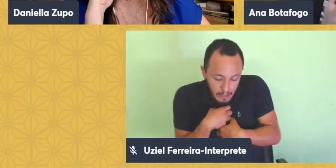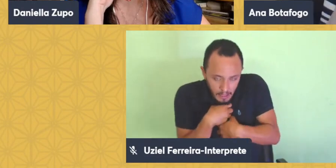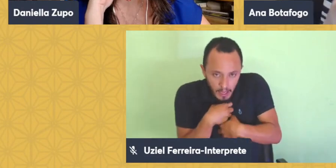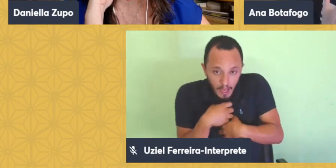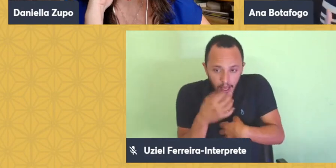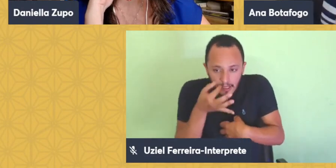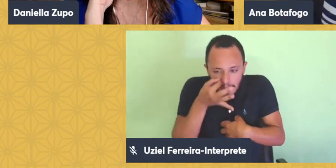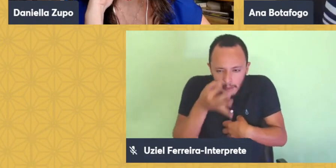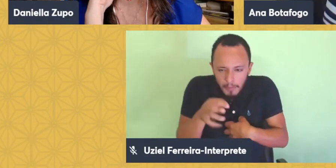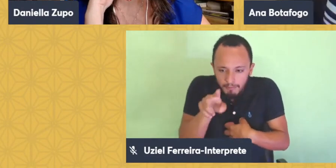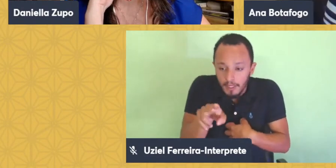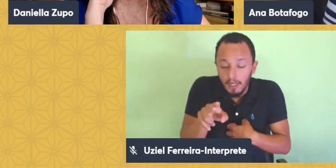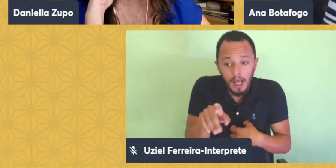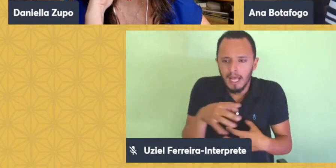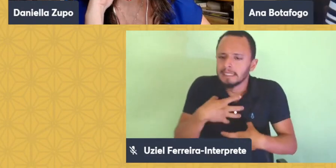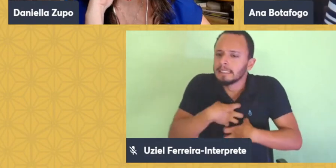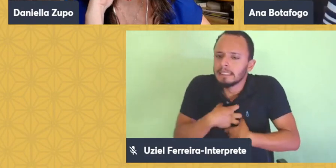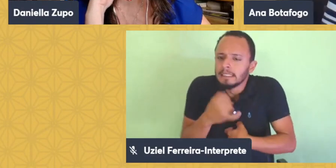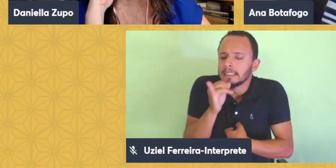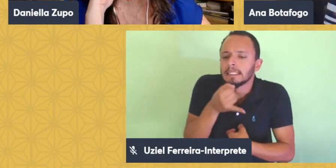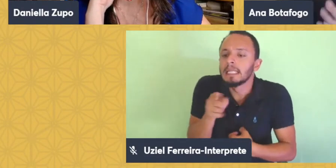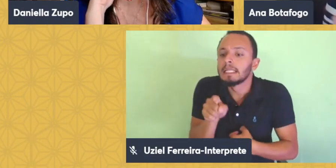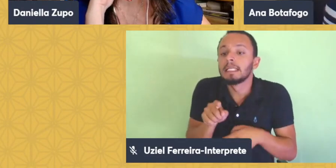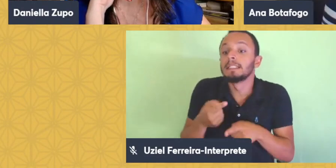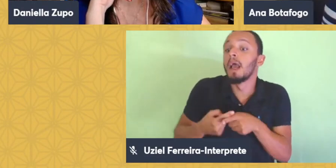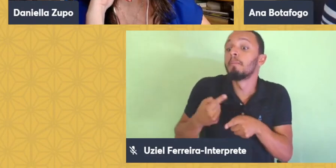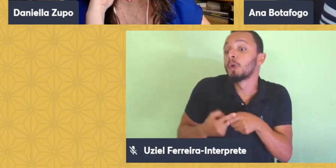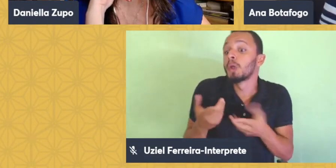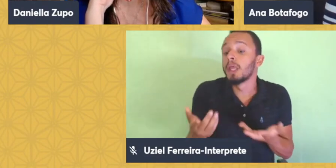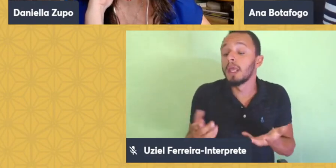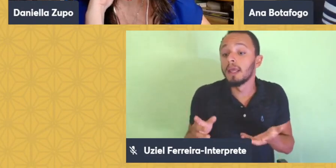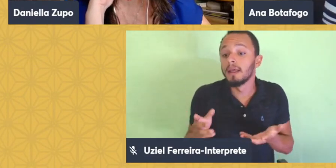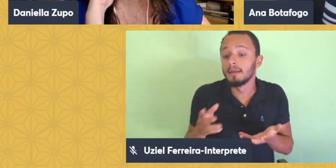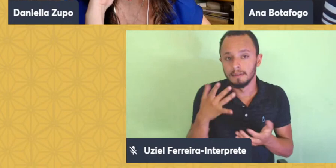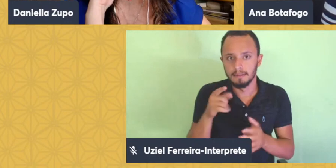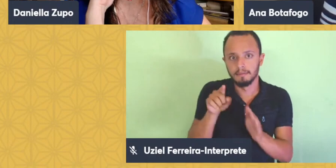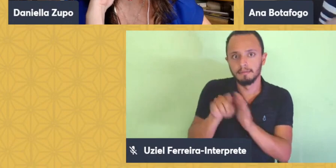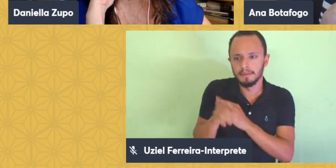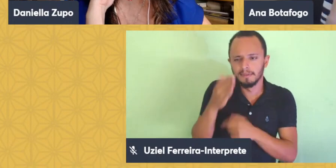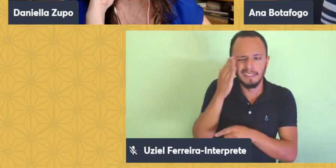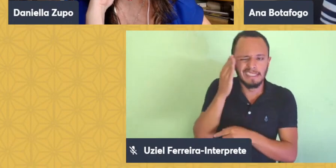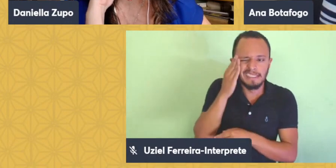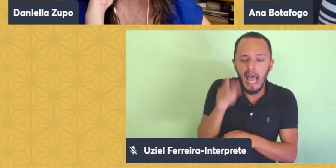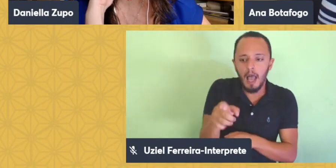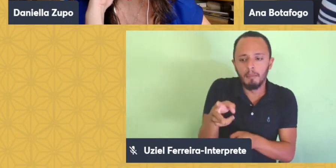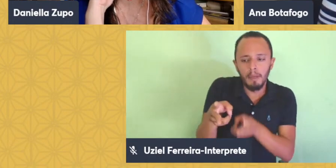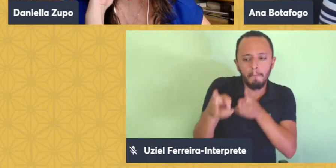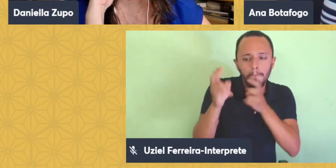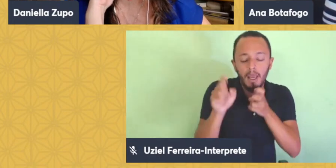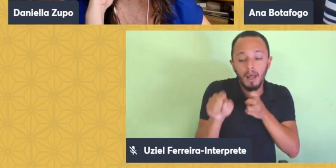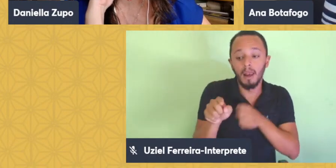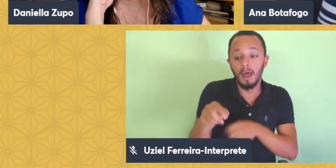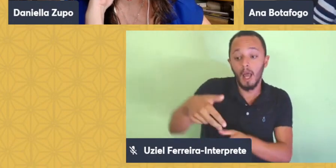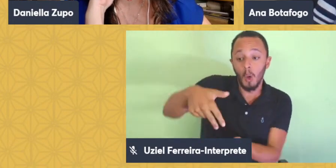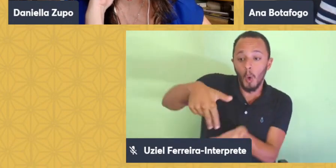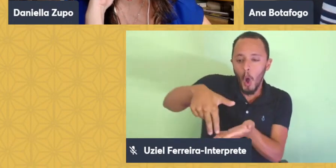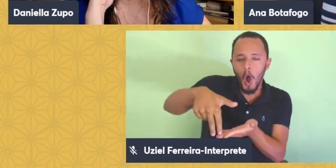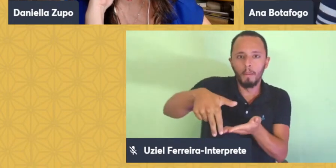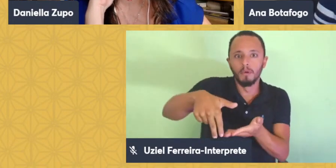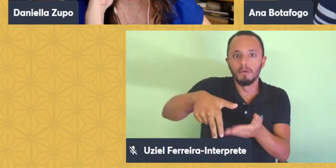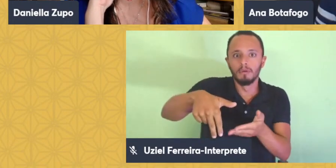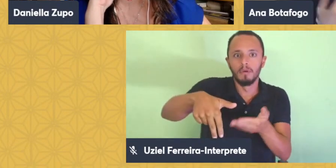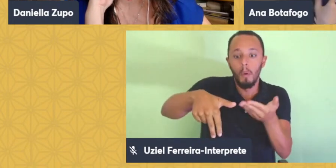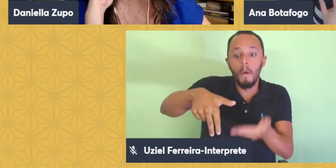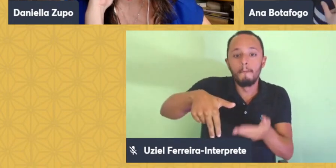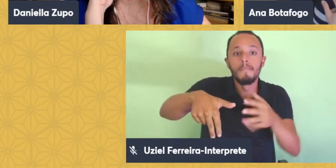vai interpretando aqueles corpos que não são de bailarinos é as emoções